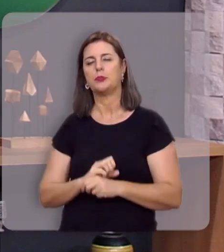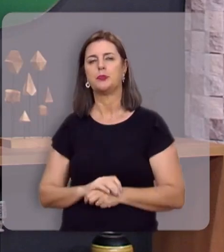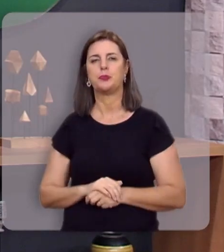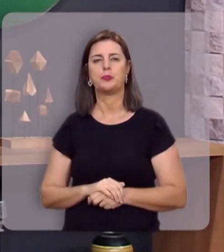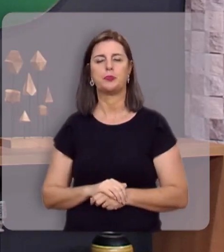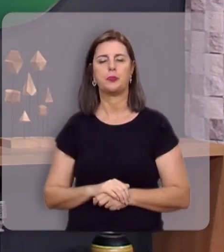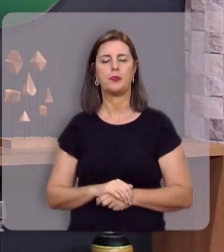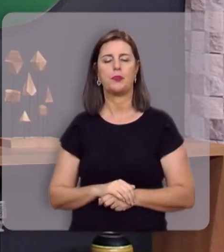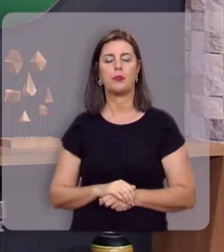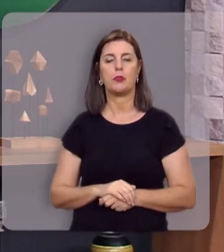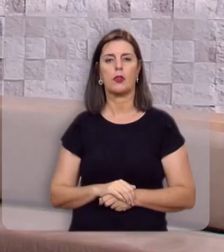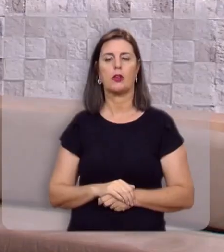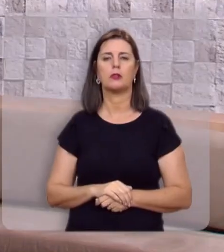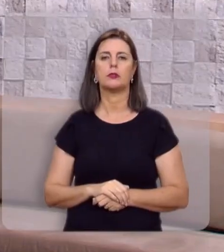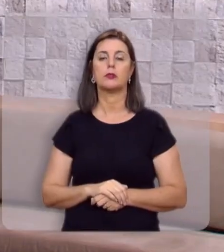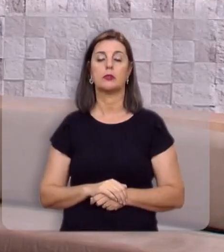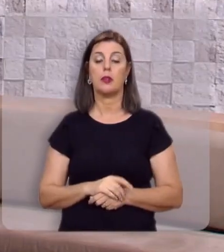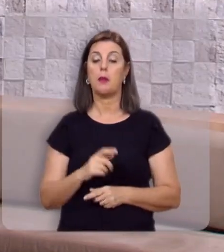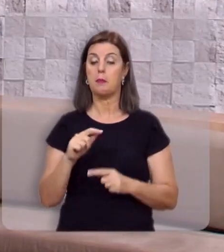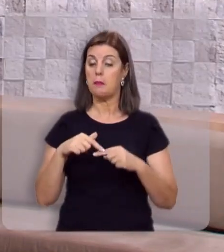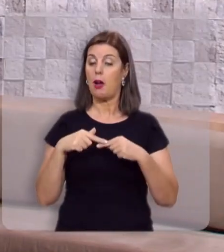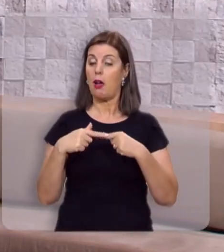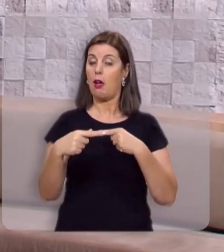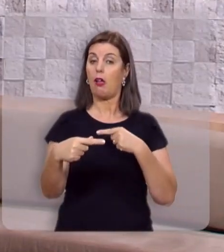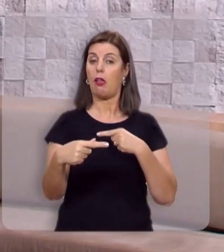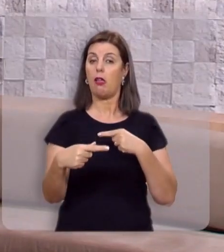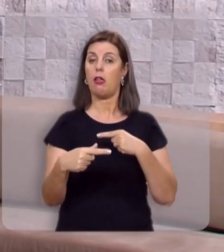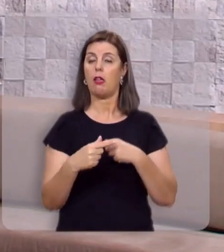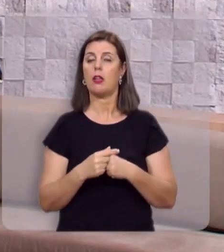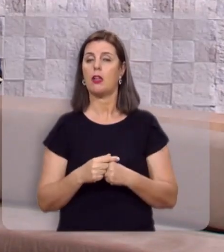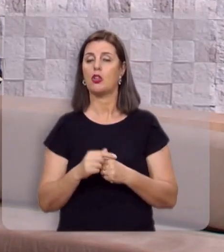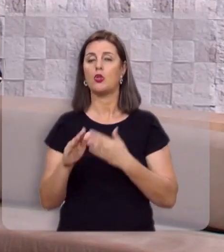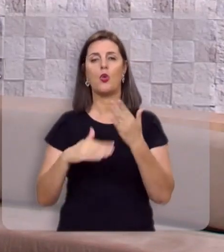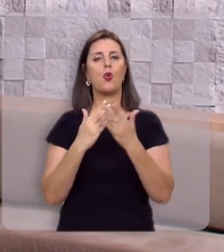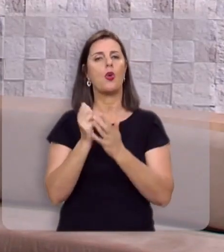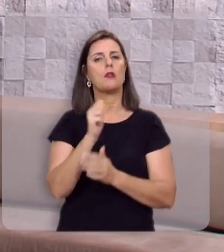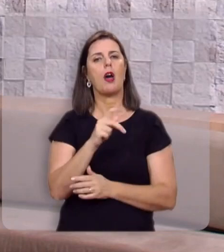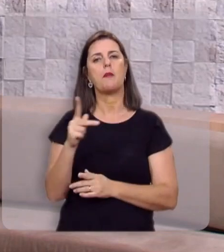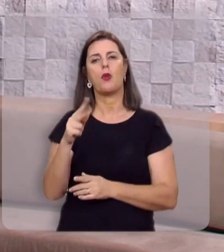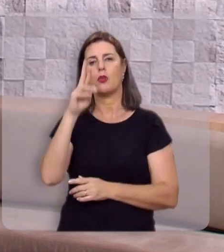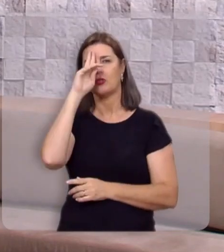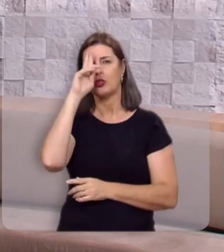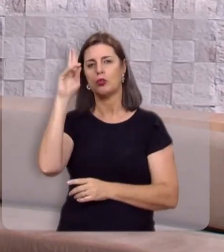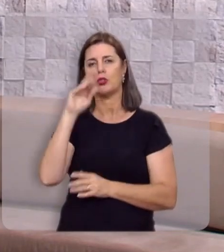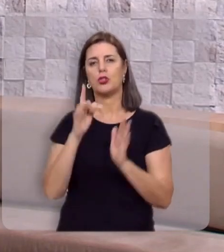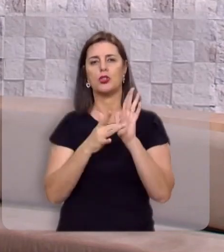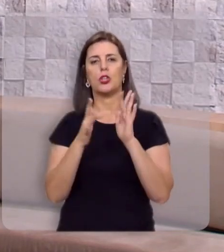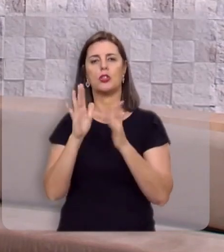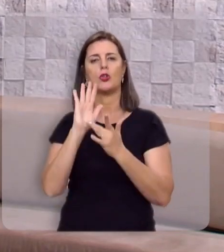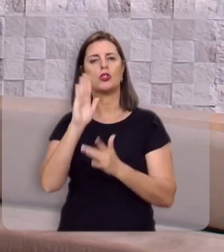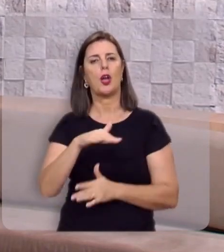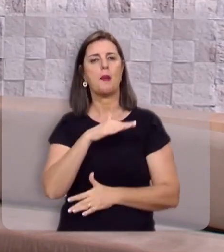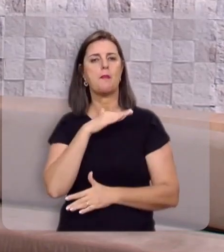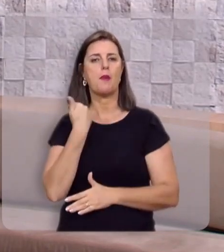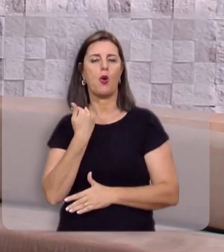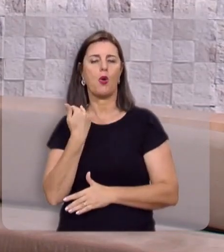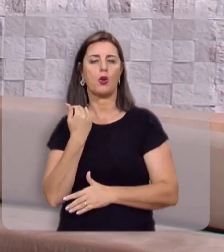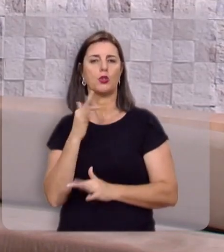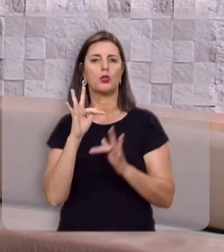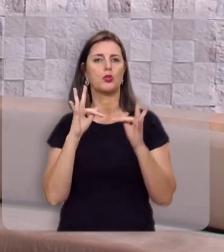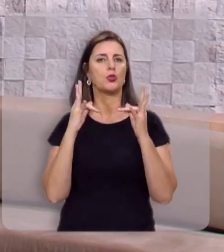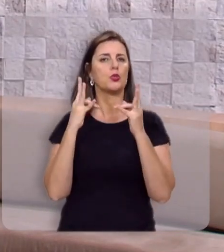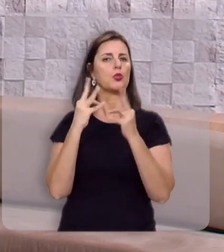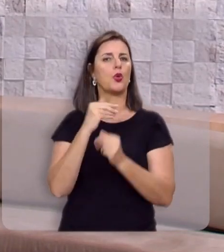Egeu. A essas alturas, todos os apóstolos do Senhor Jesus já estavam mortos